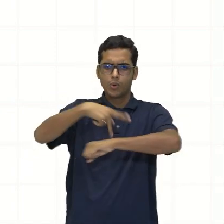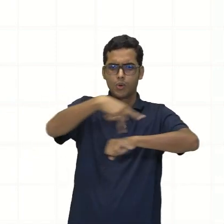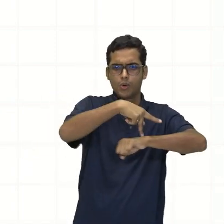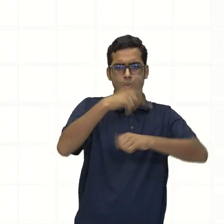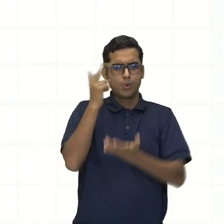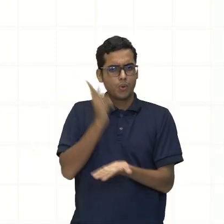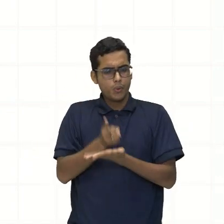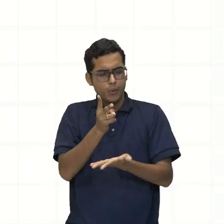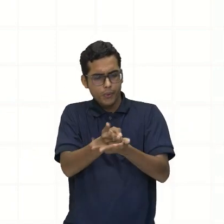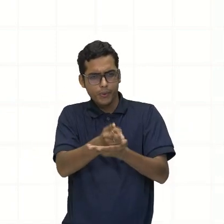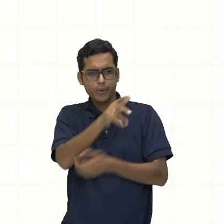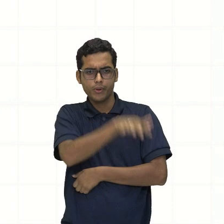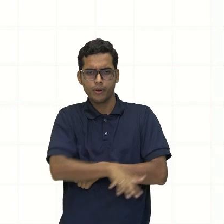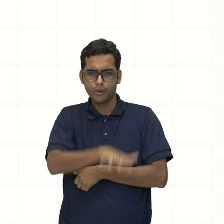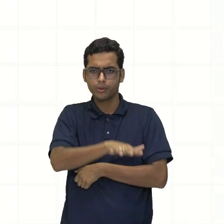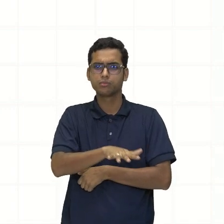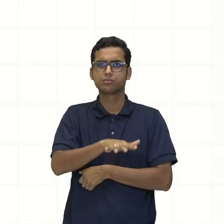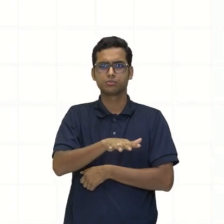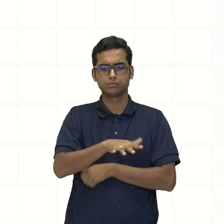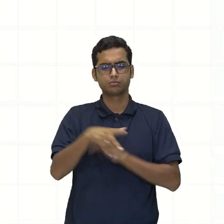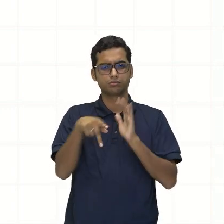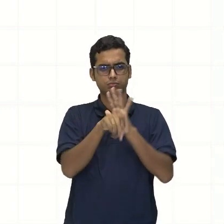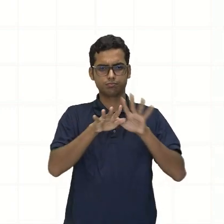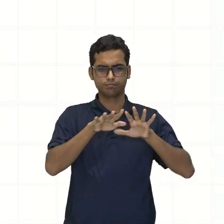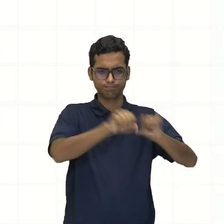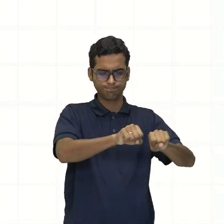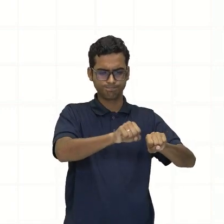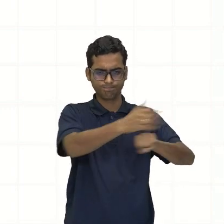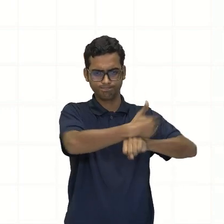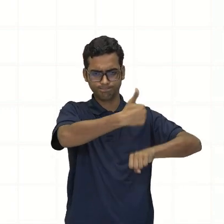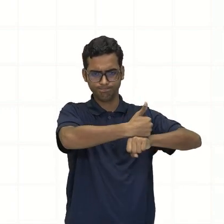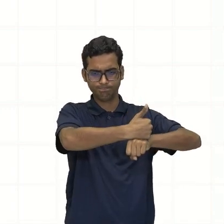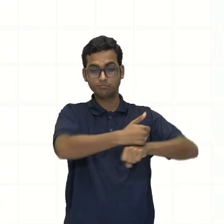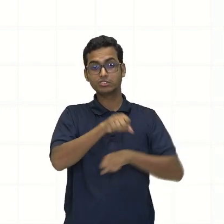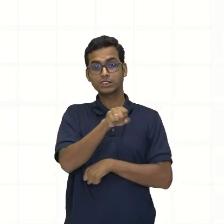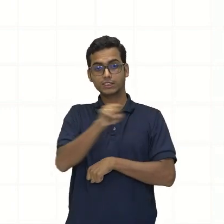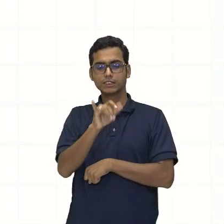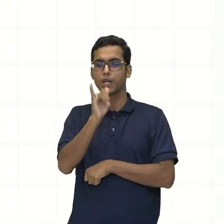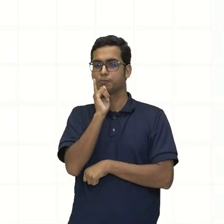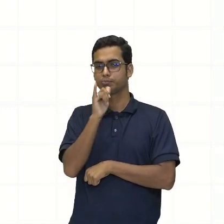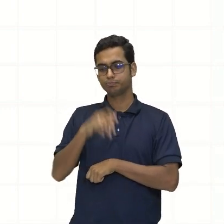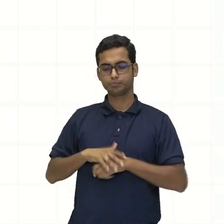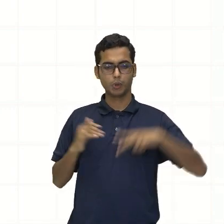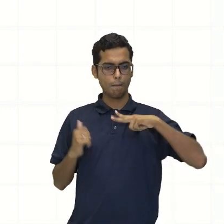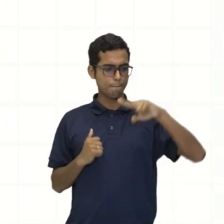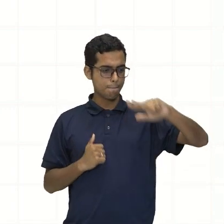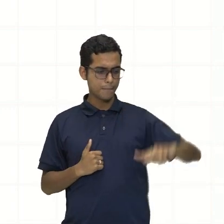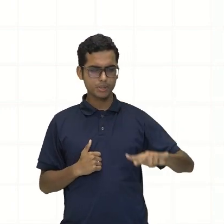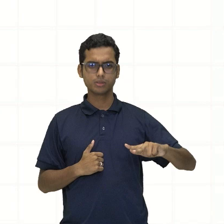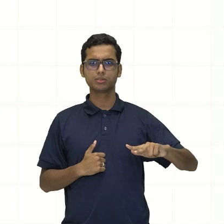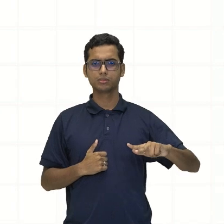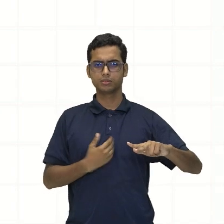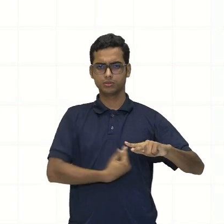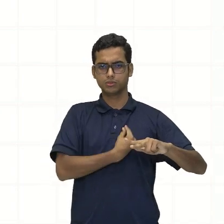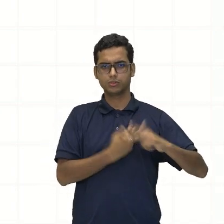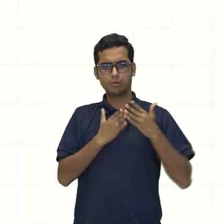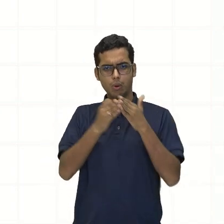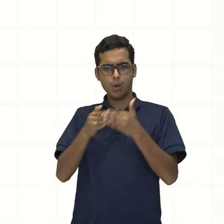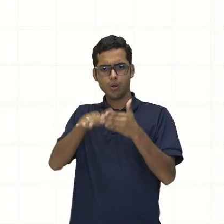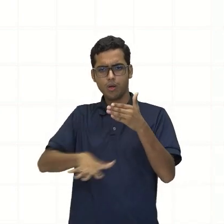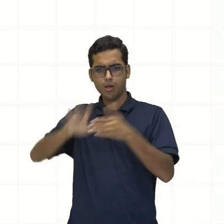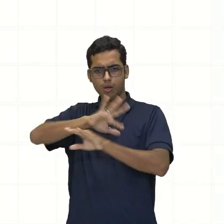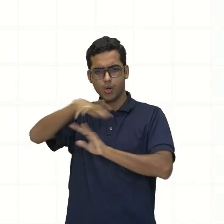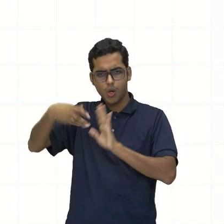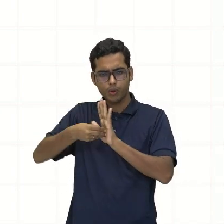que efetivamente ocupasse. Então, se os portugueses estavam ocupando aquela região